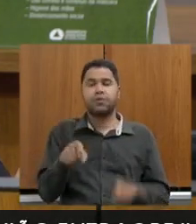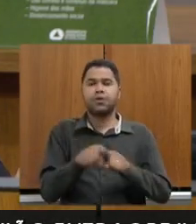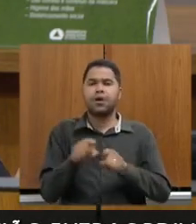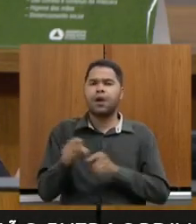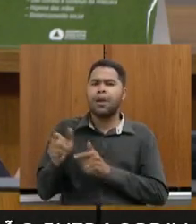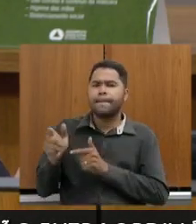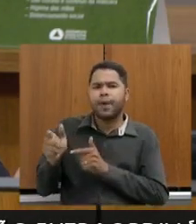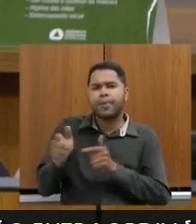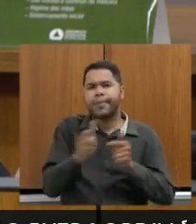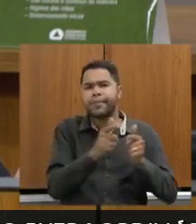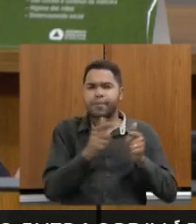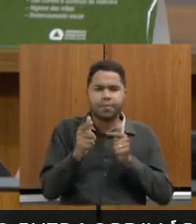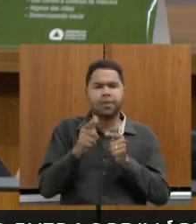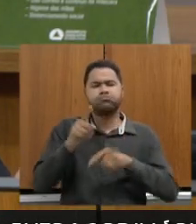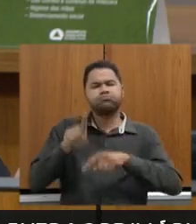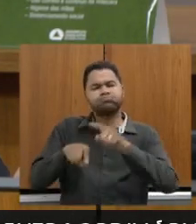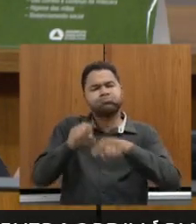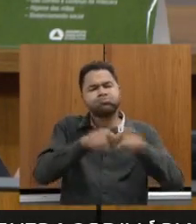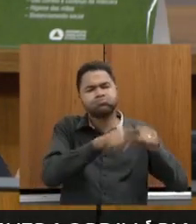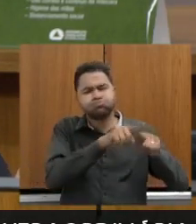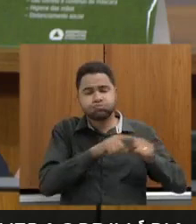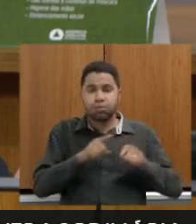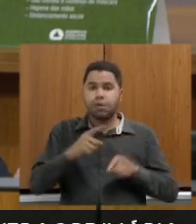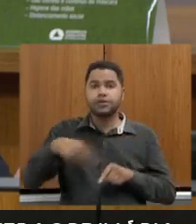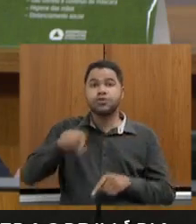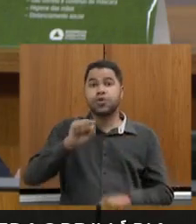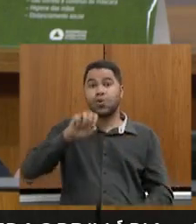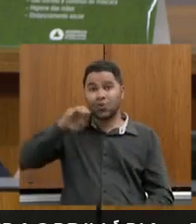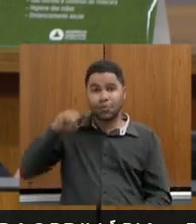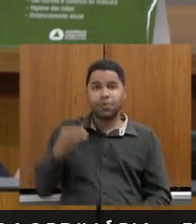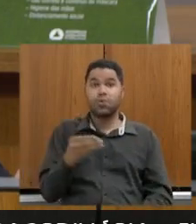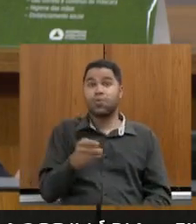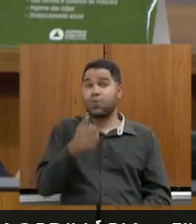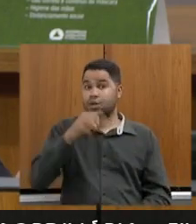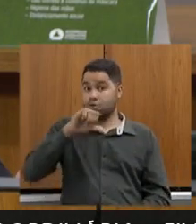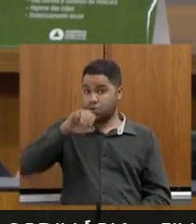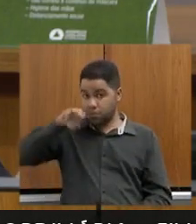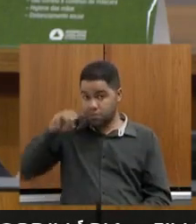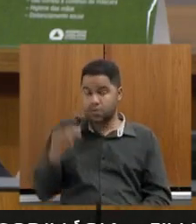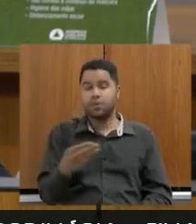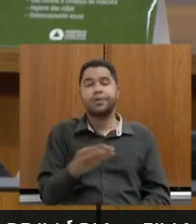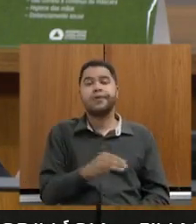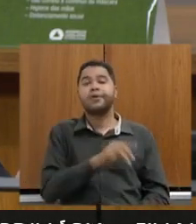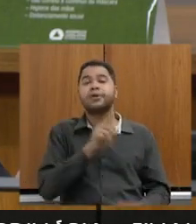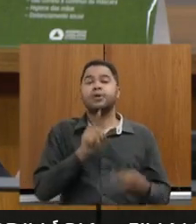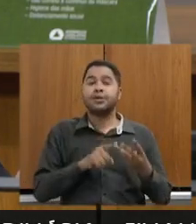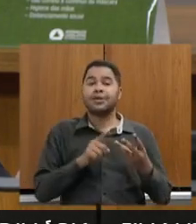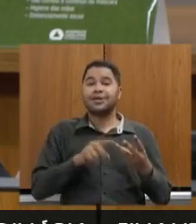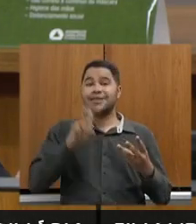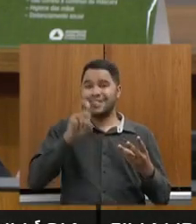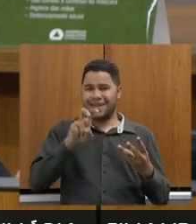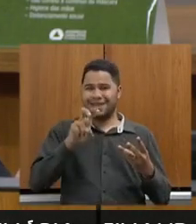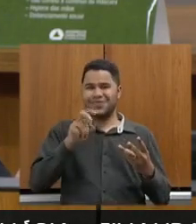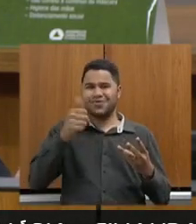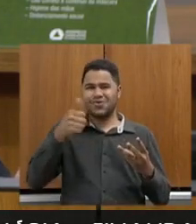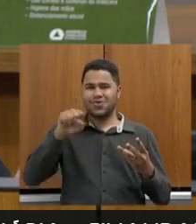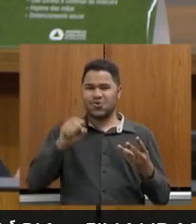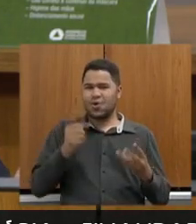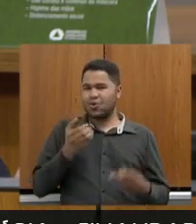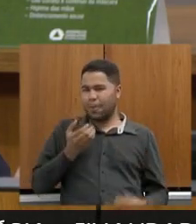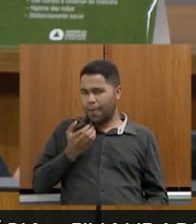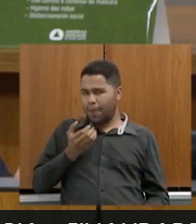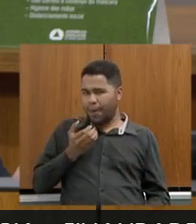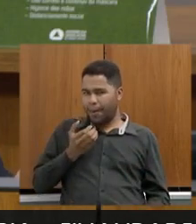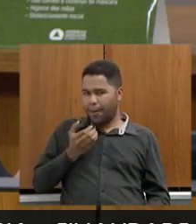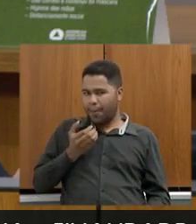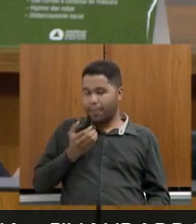armamentos coletes balísticos e as partes de dores no total de 8 milhões quase 9 milhões 518 rádio transceptores portáteis